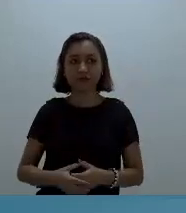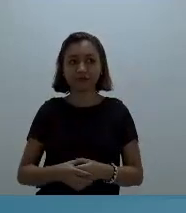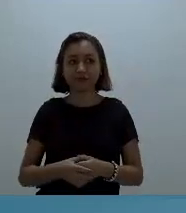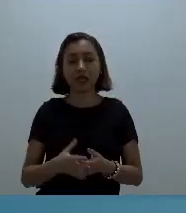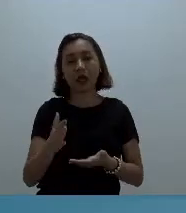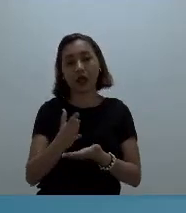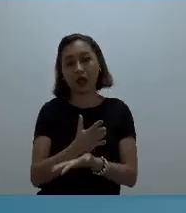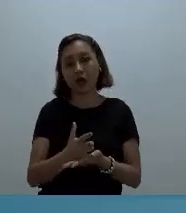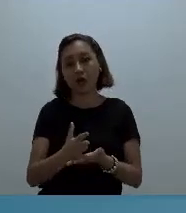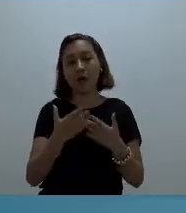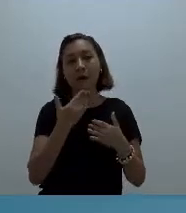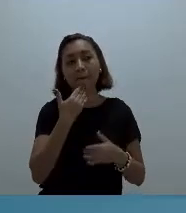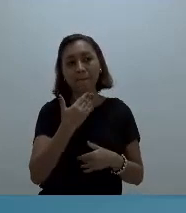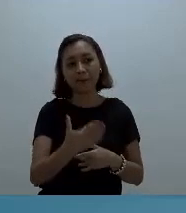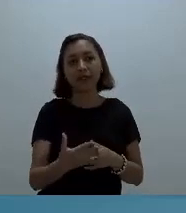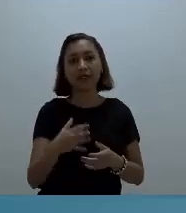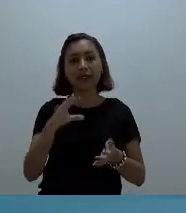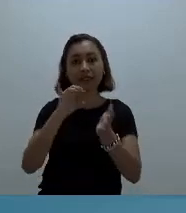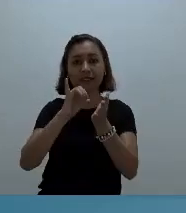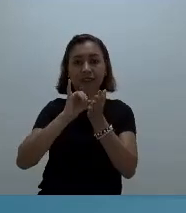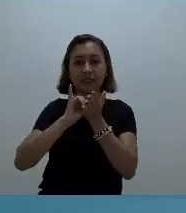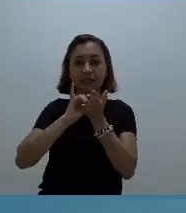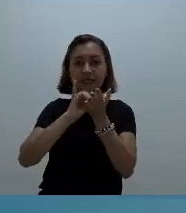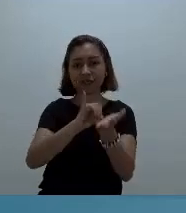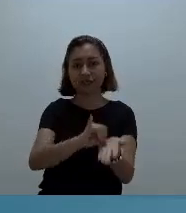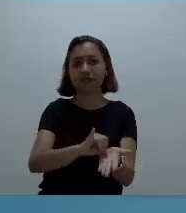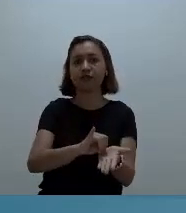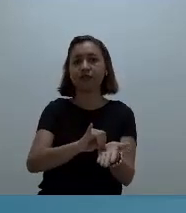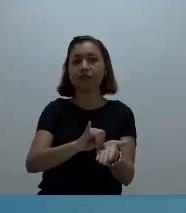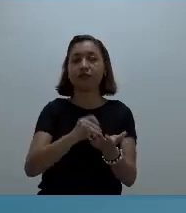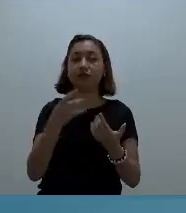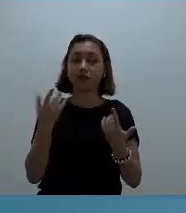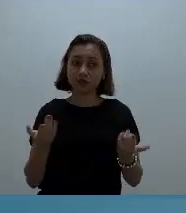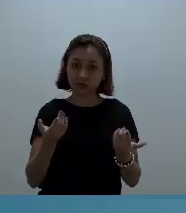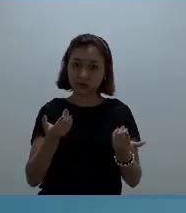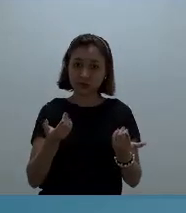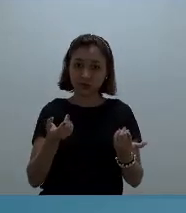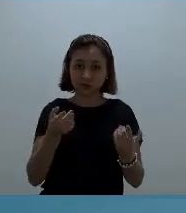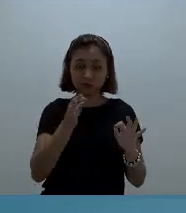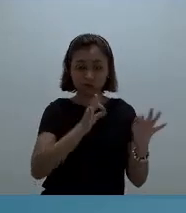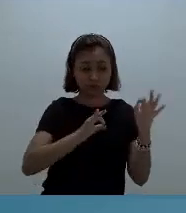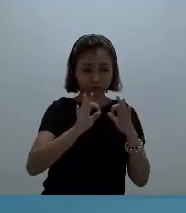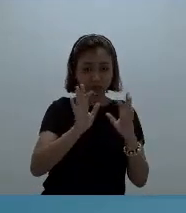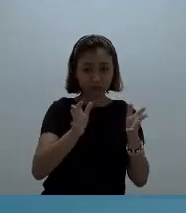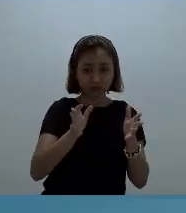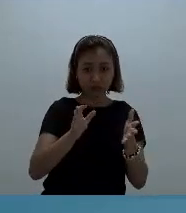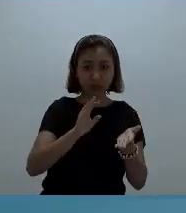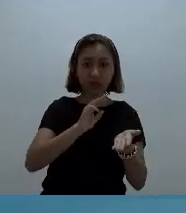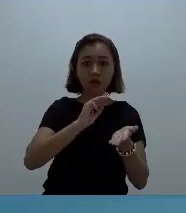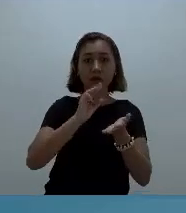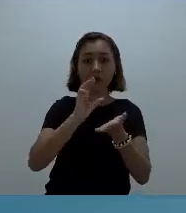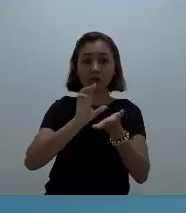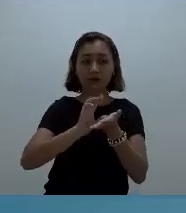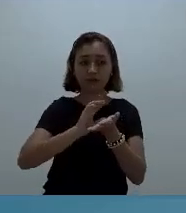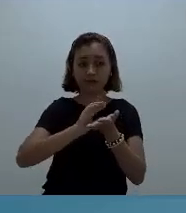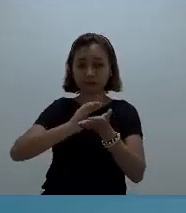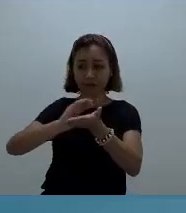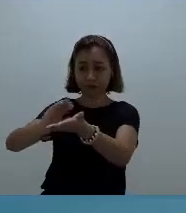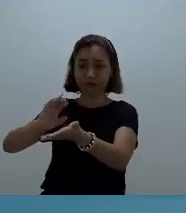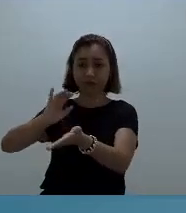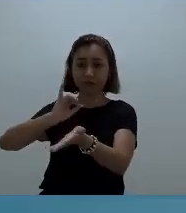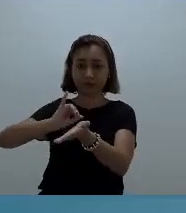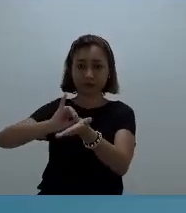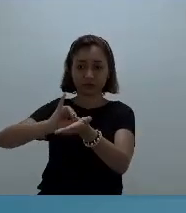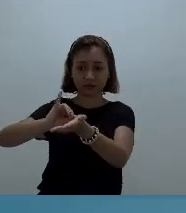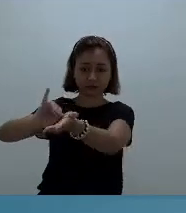está para indenizar, só que nós temos esse cronograma e agora nós vamos pagar em outubro, e